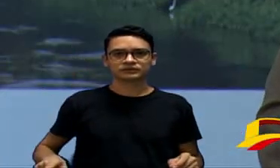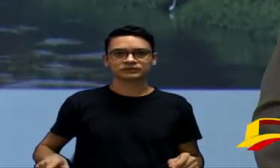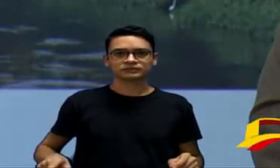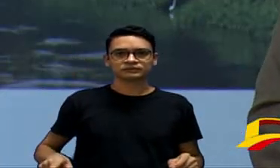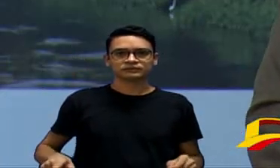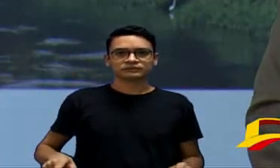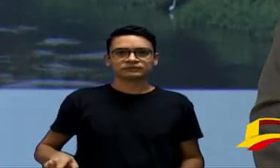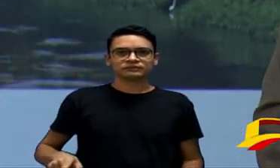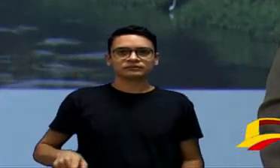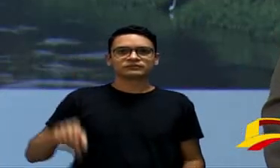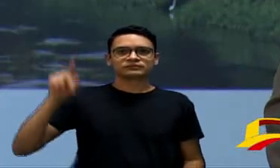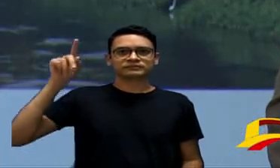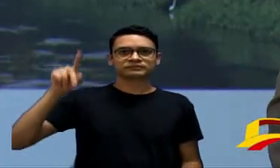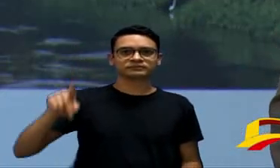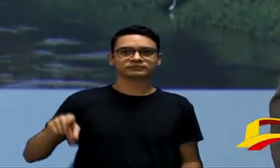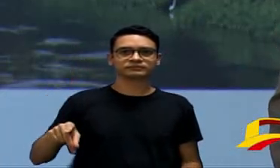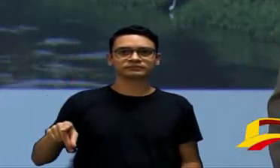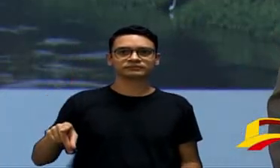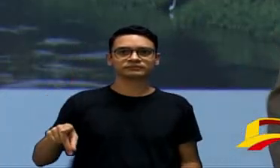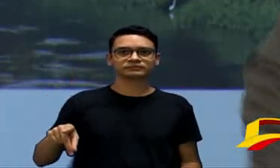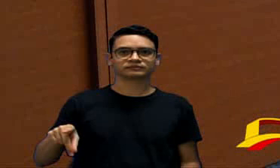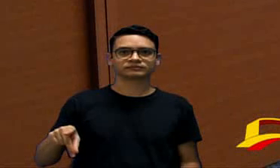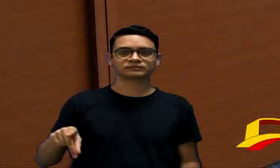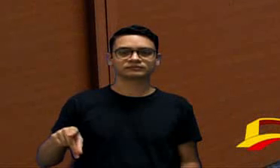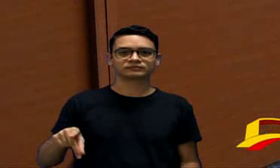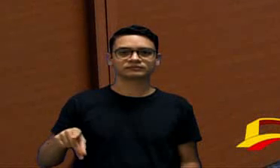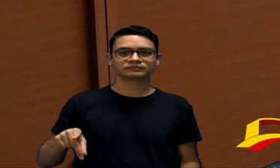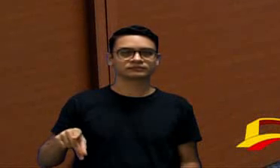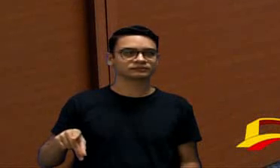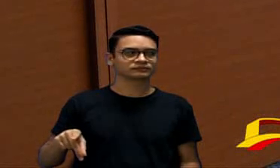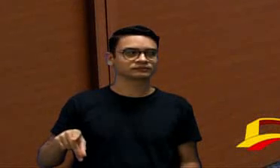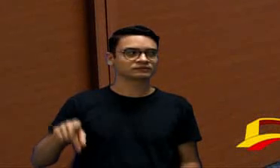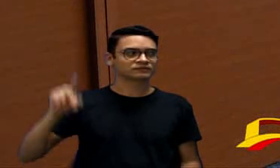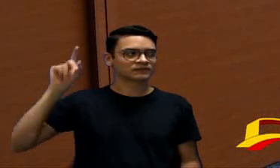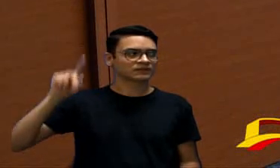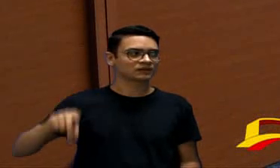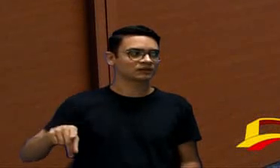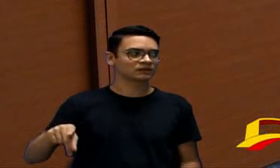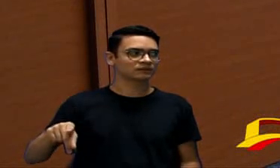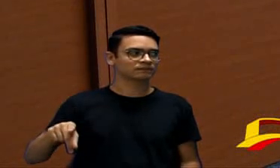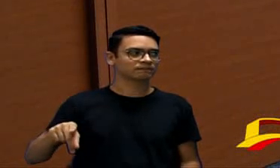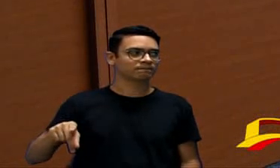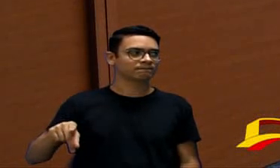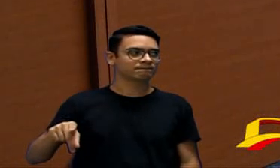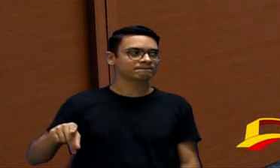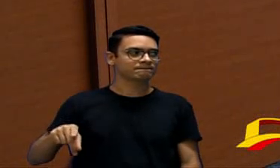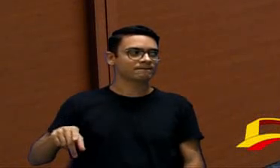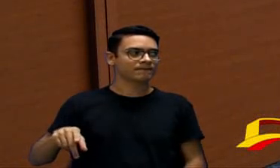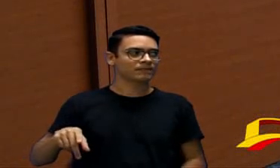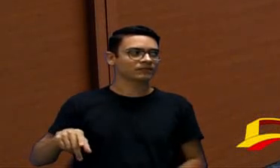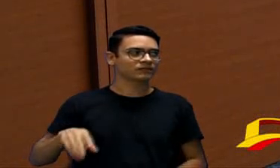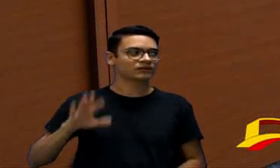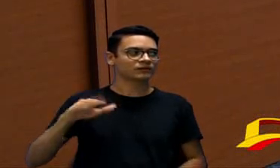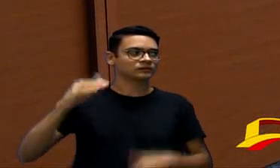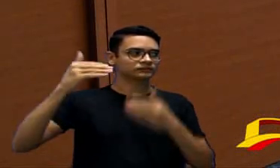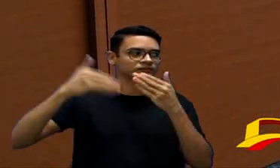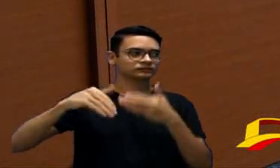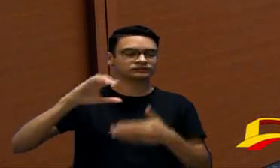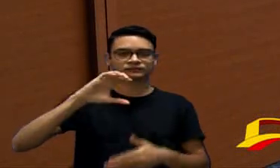Presidente, o vereador, presidente... Dila, presidente, a parte para o vereador